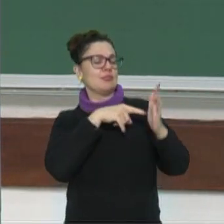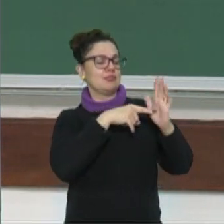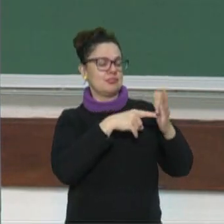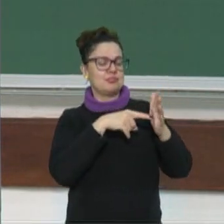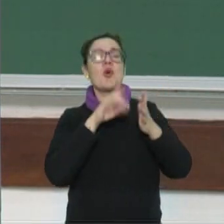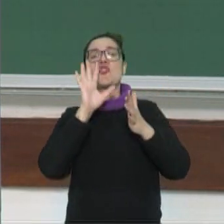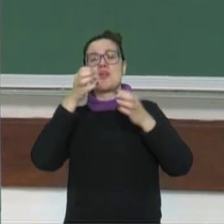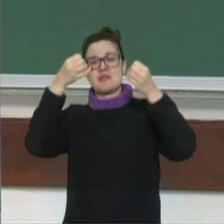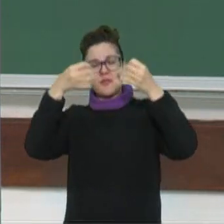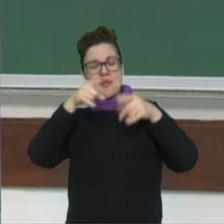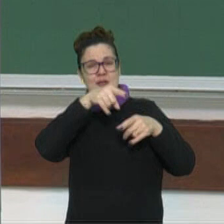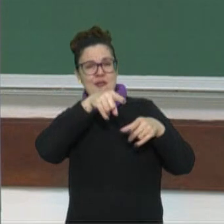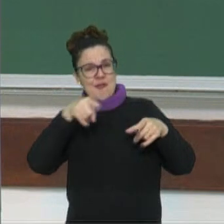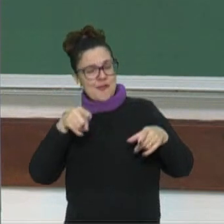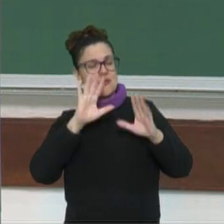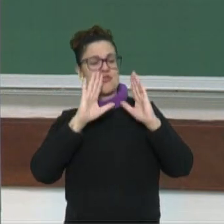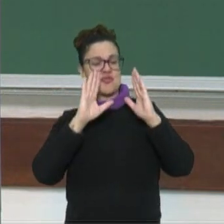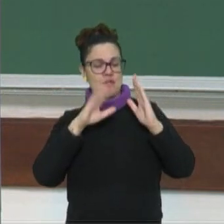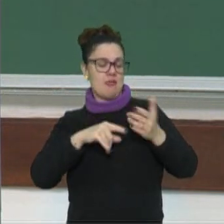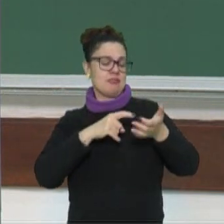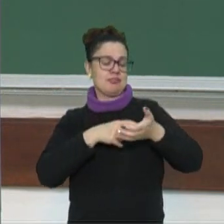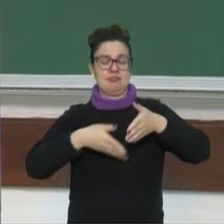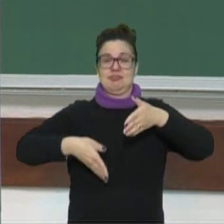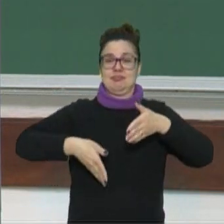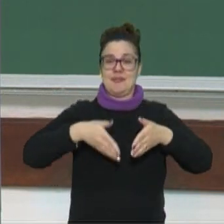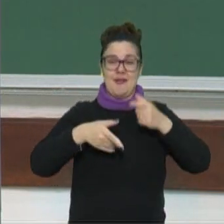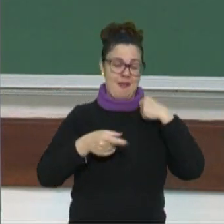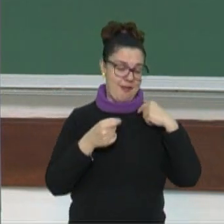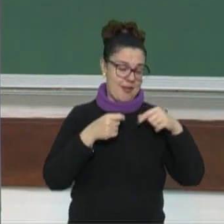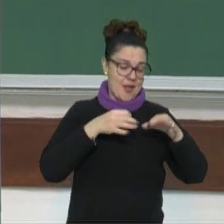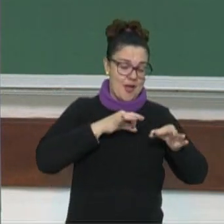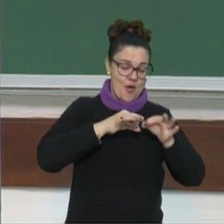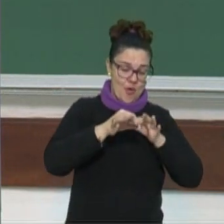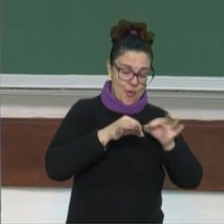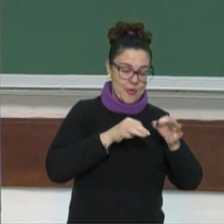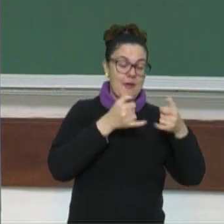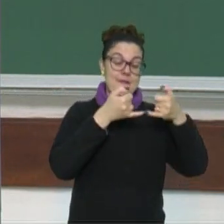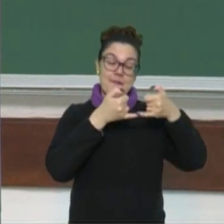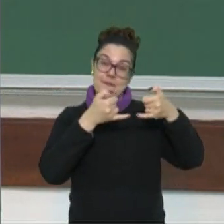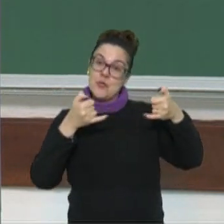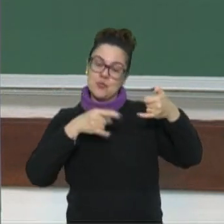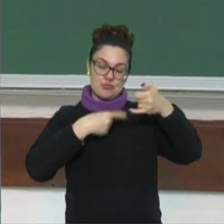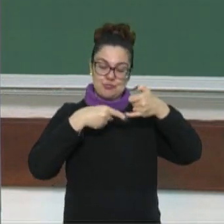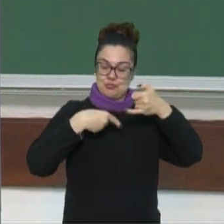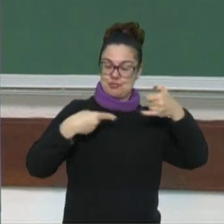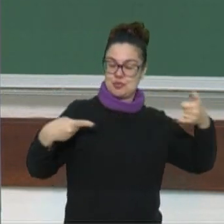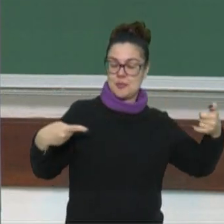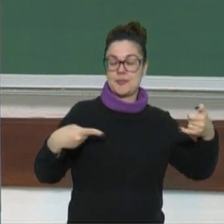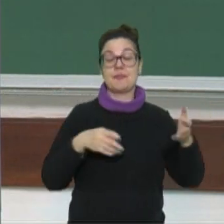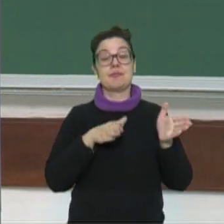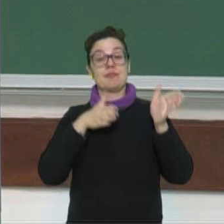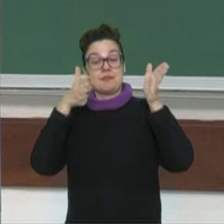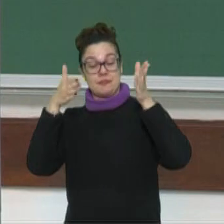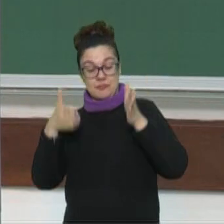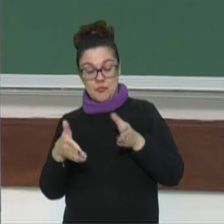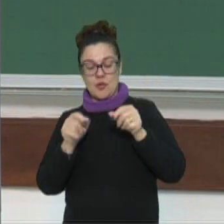falei em aulas anteriores, máquinas que ora queriam resolver o problema de fazer fios, ora que queriam resolver o